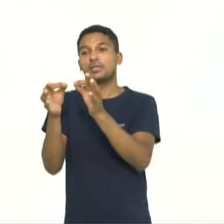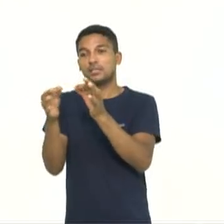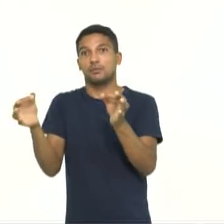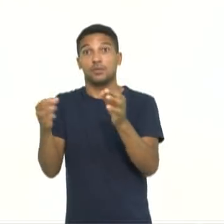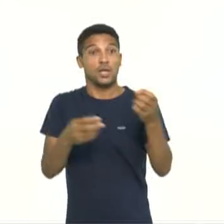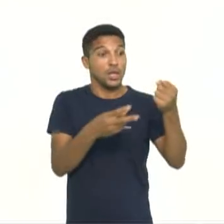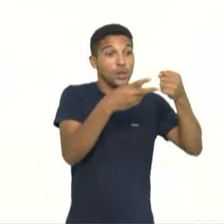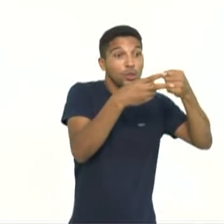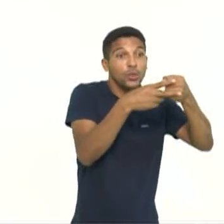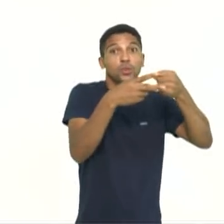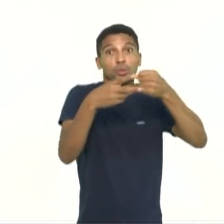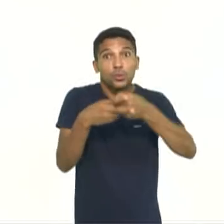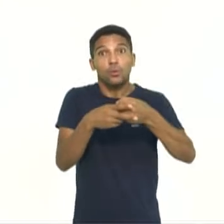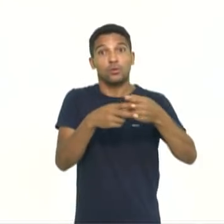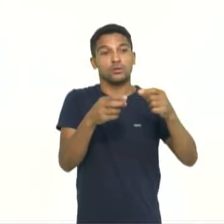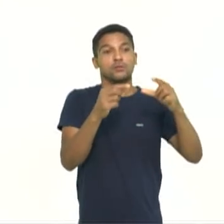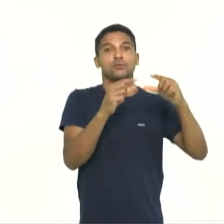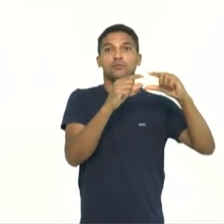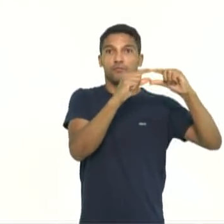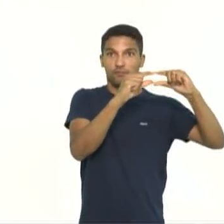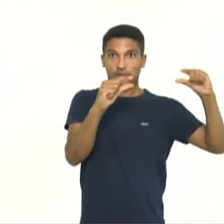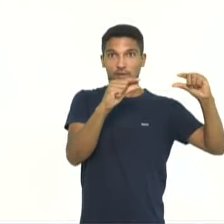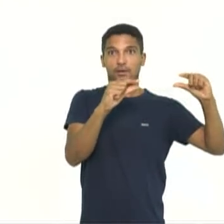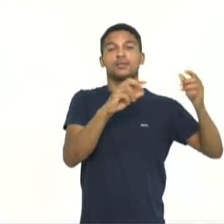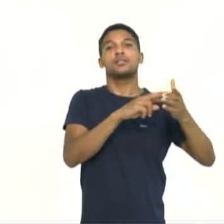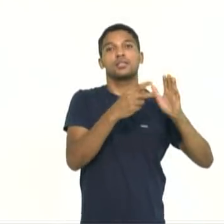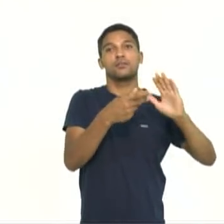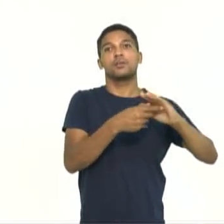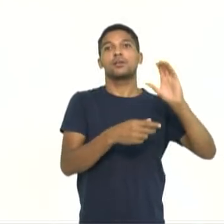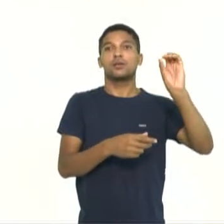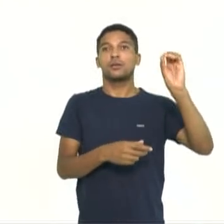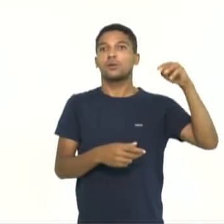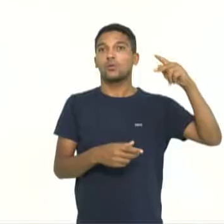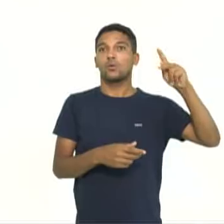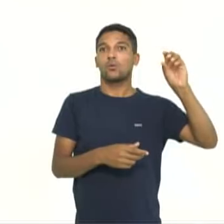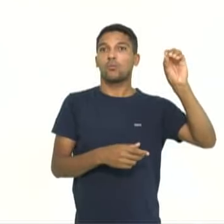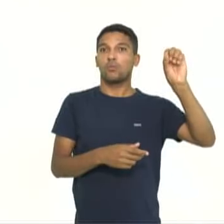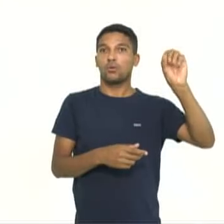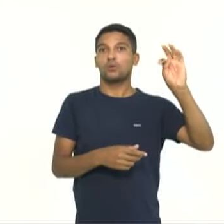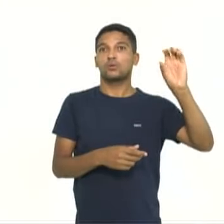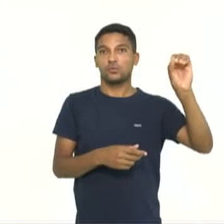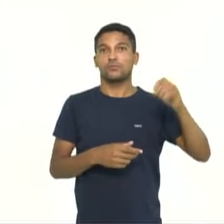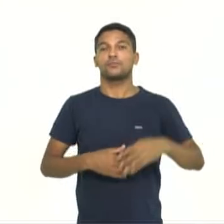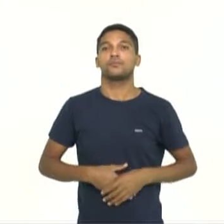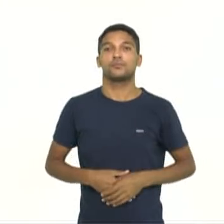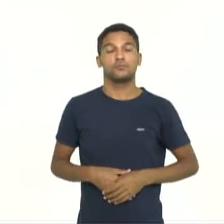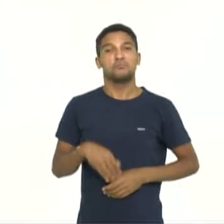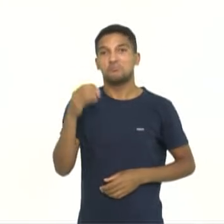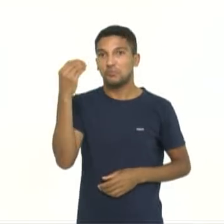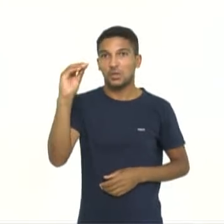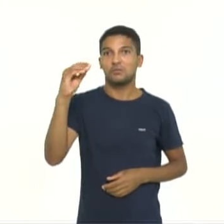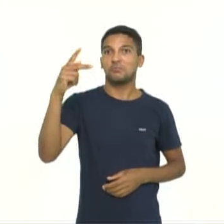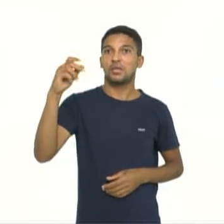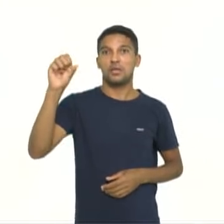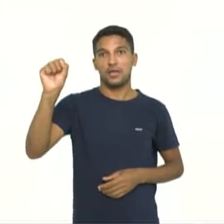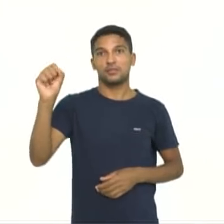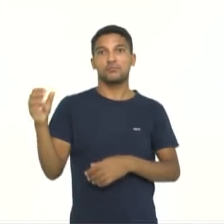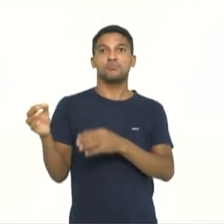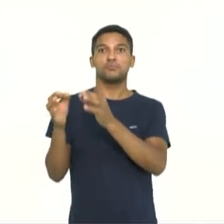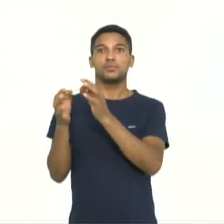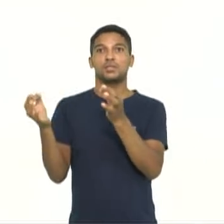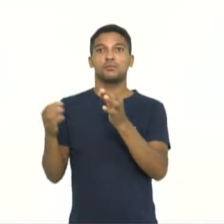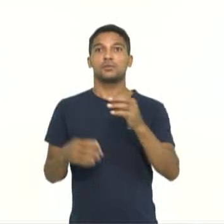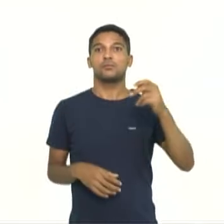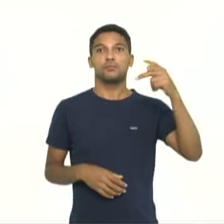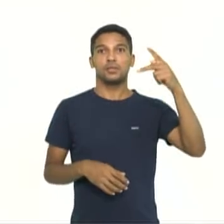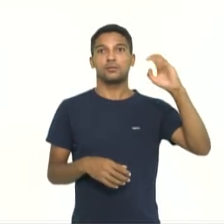vão analisar e vão marcar ali dentro do parênteses PS ou PC. Na letra B, antes os índios eram